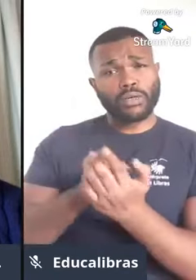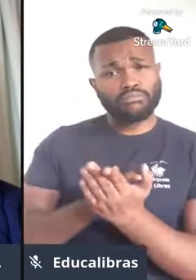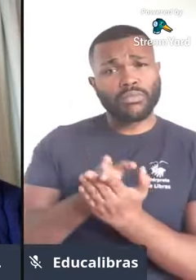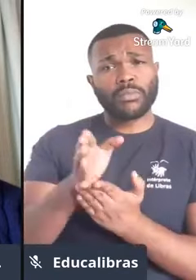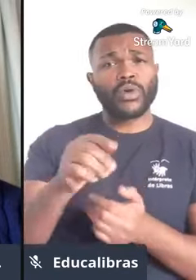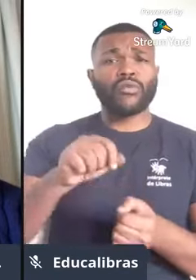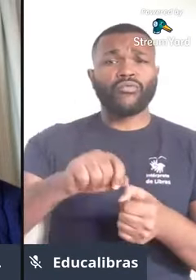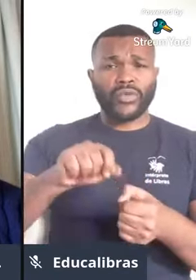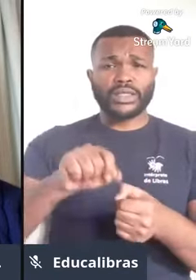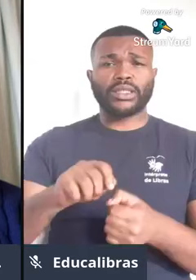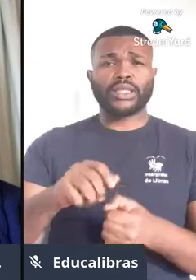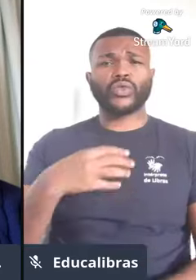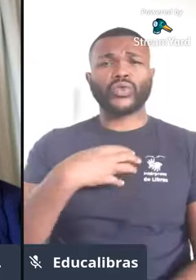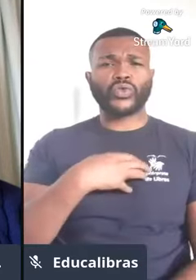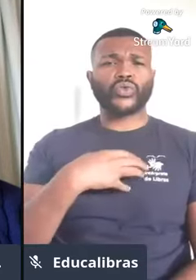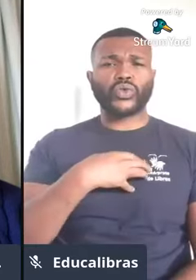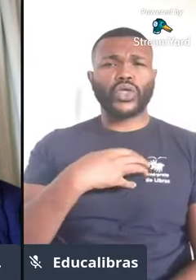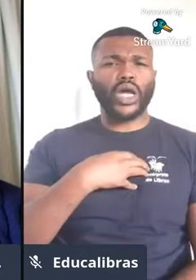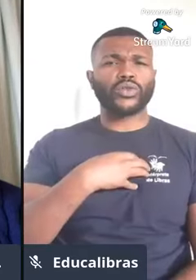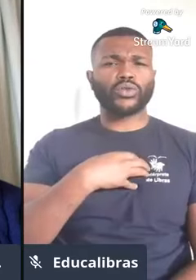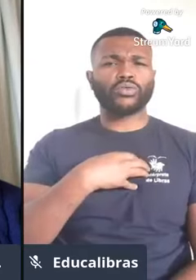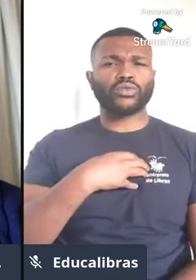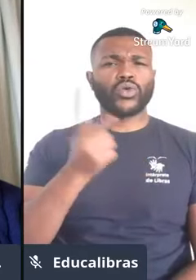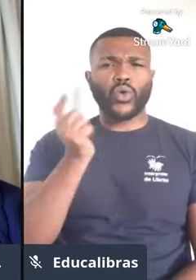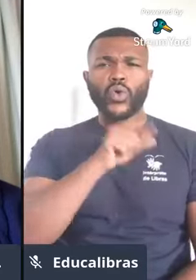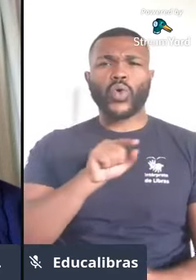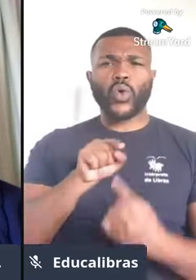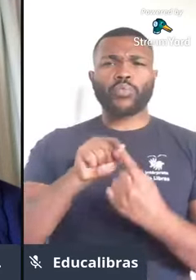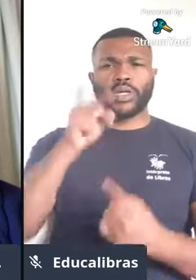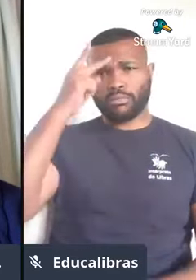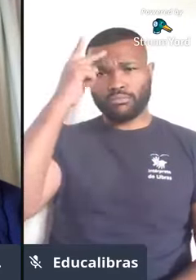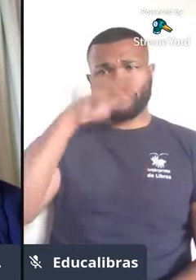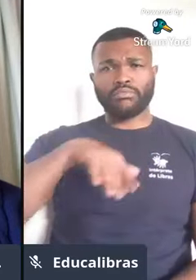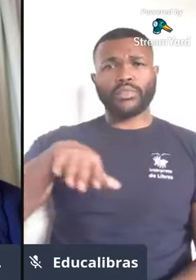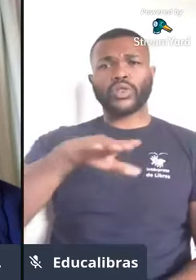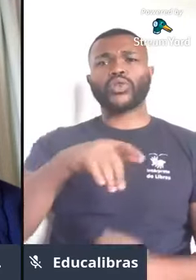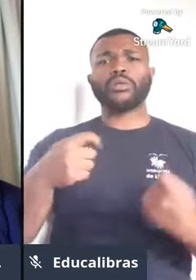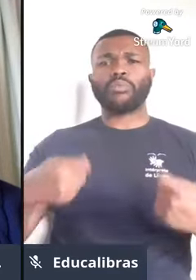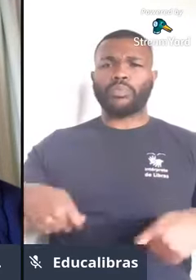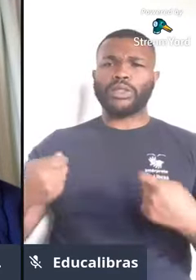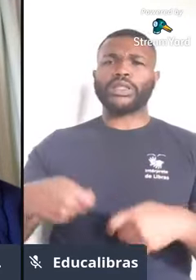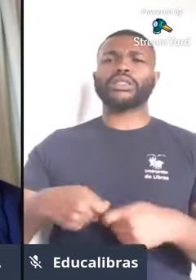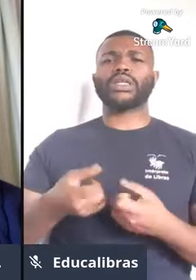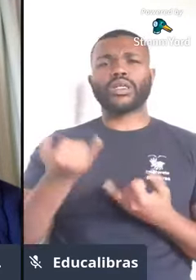uma forma a chegar às pessoas que precisam receber esse tipo de informação.